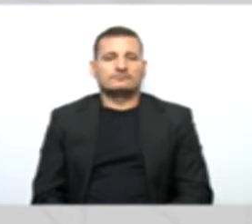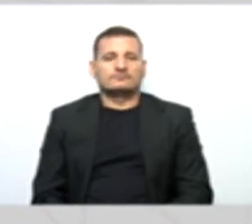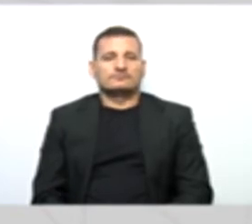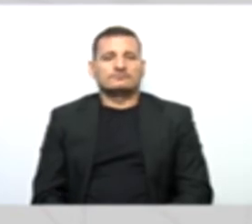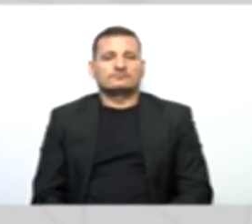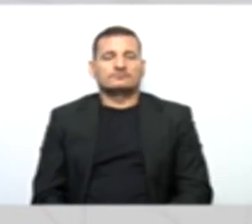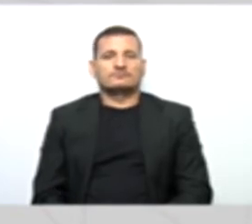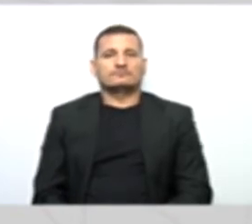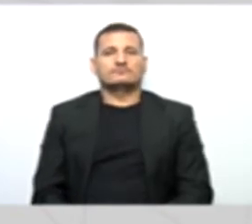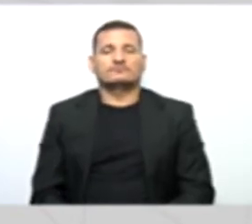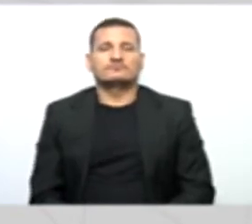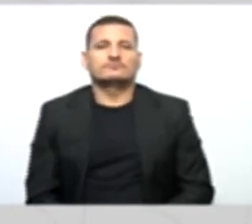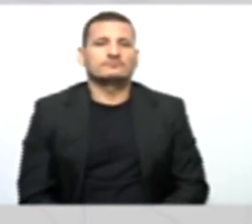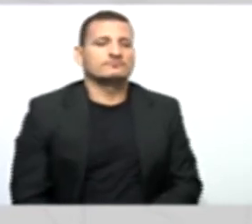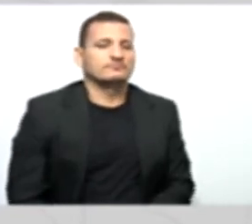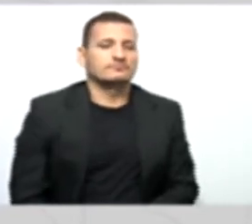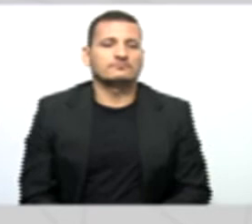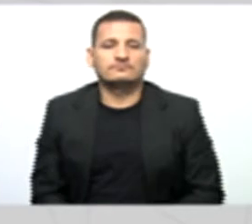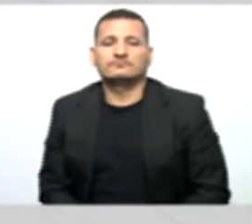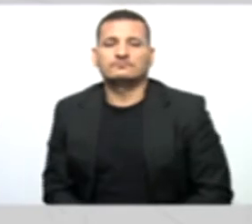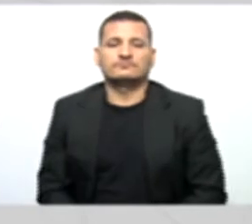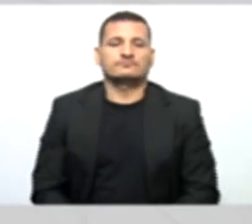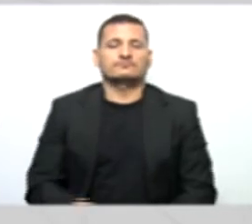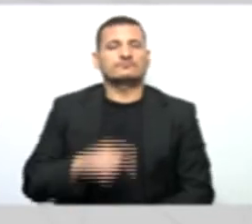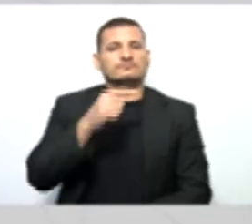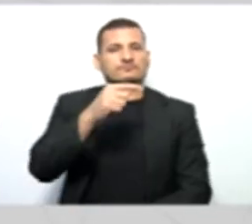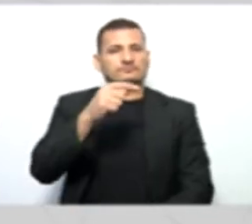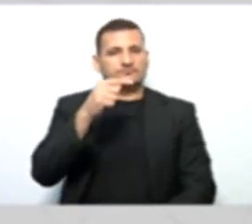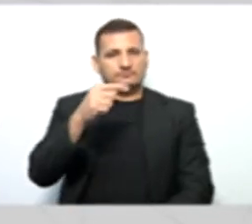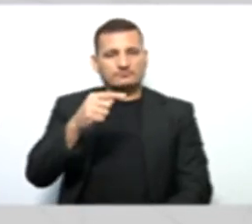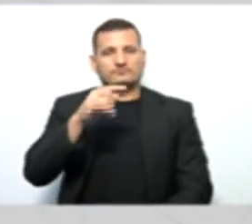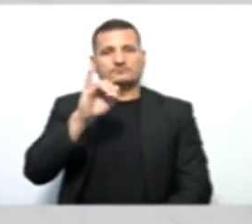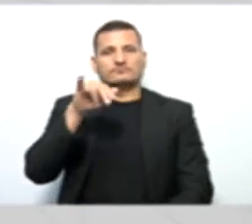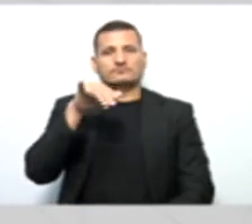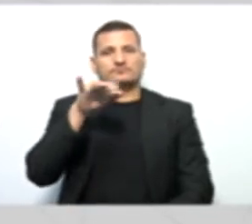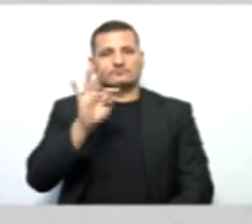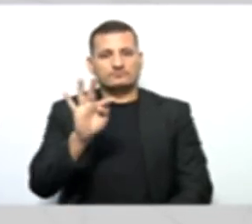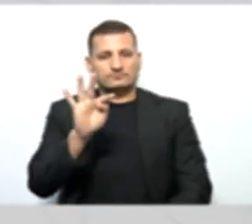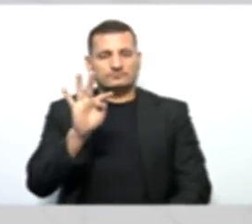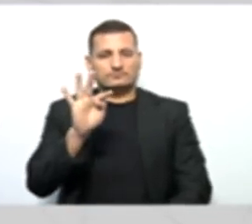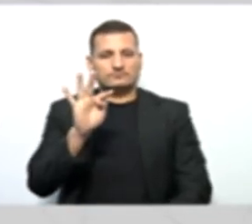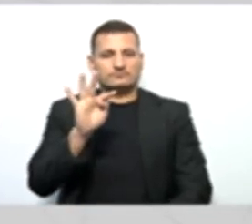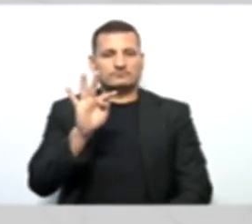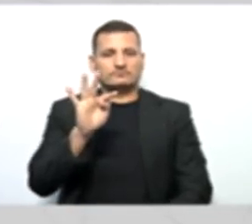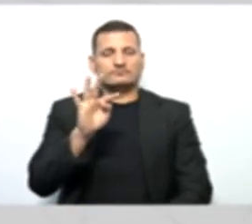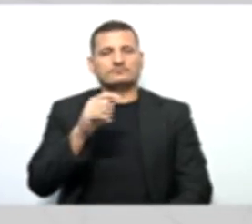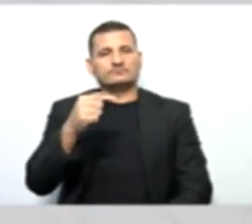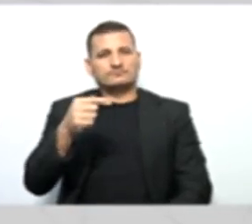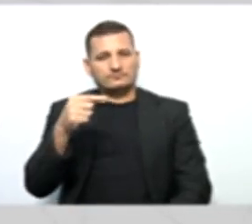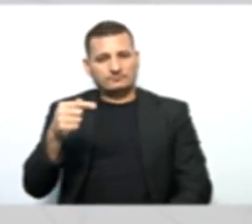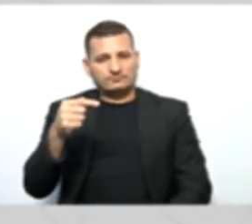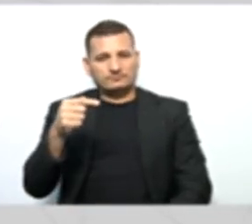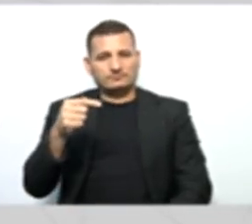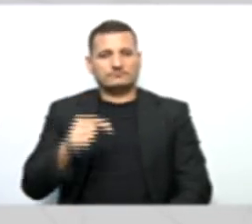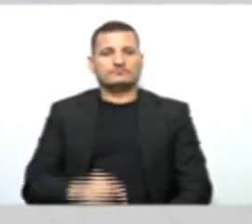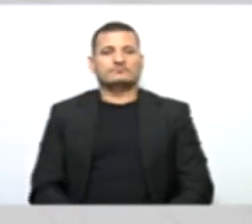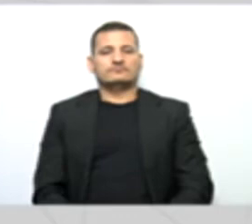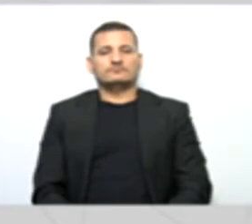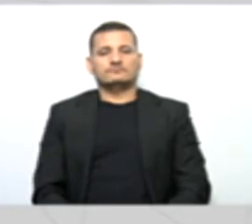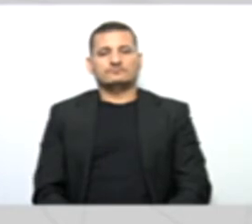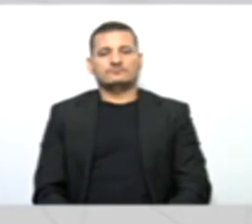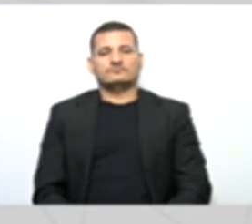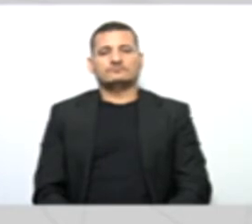o padrão da linguagem. Underline, underline, init, underline, underline.